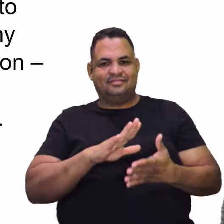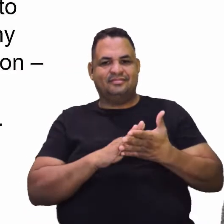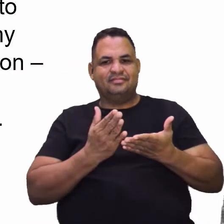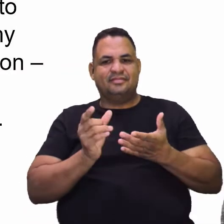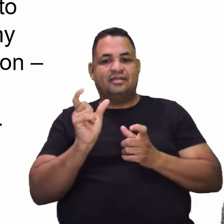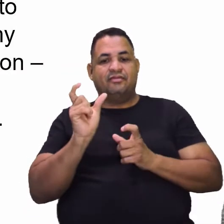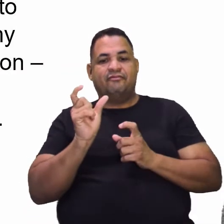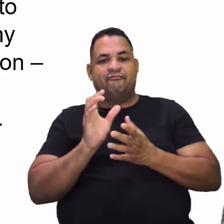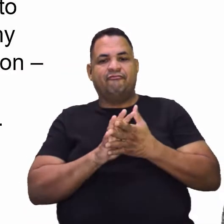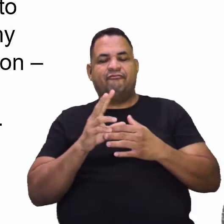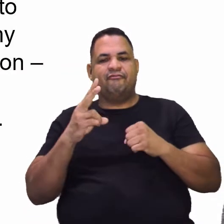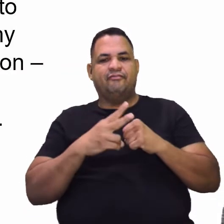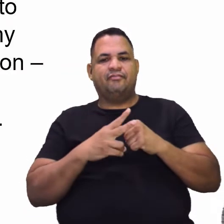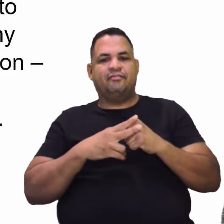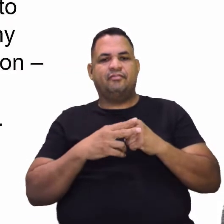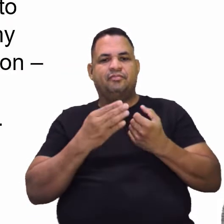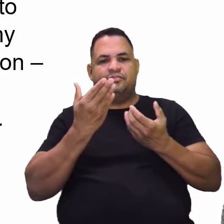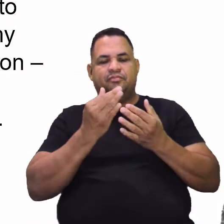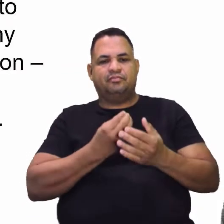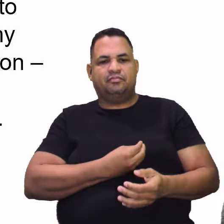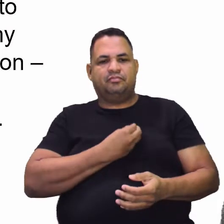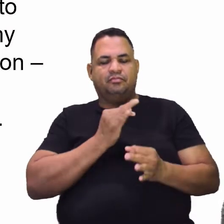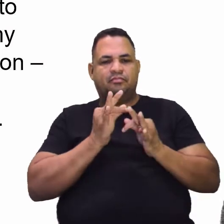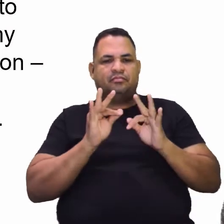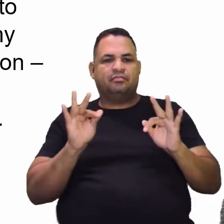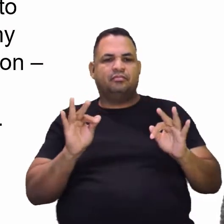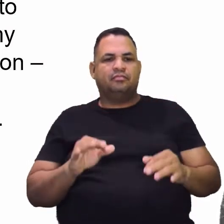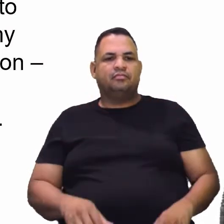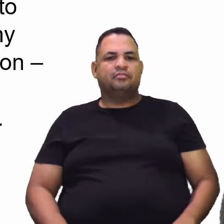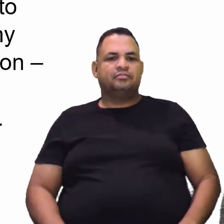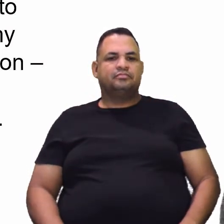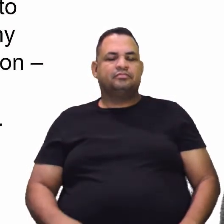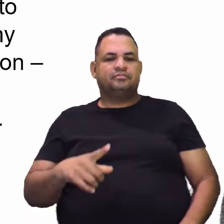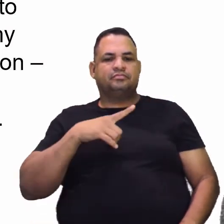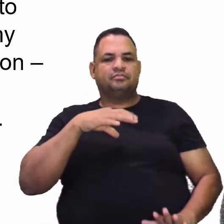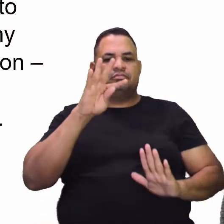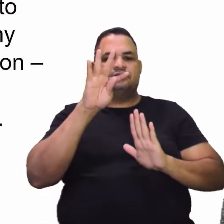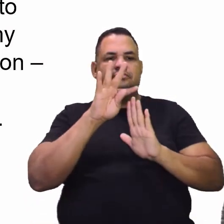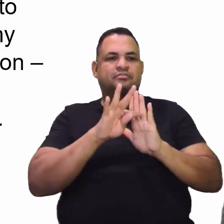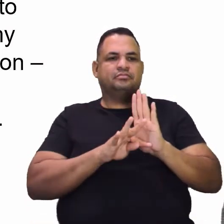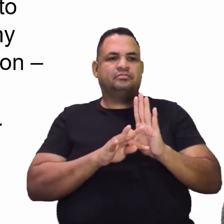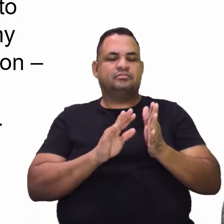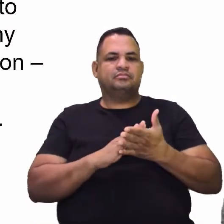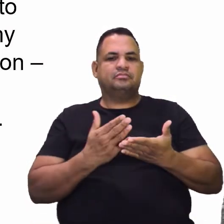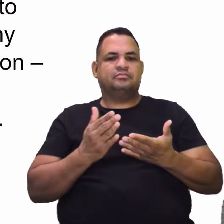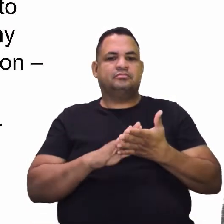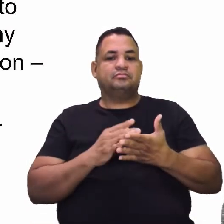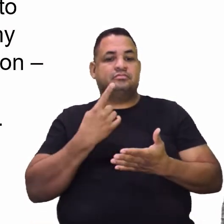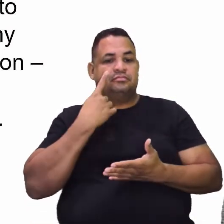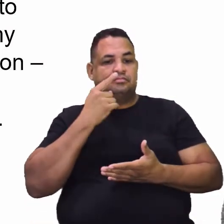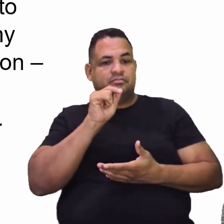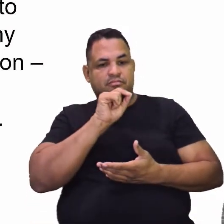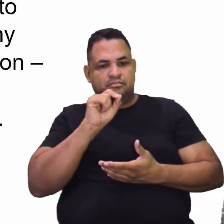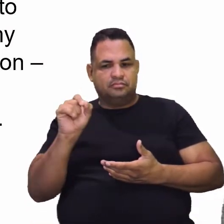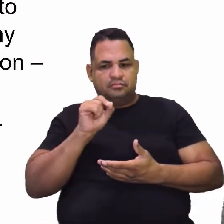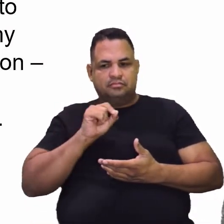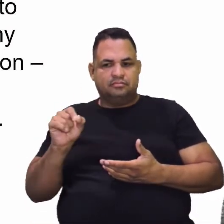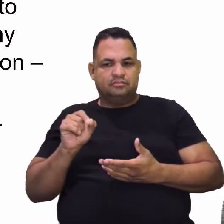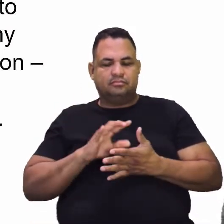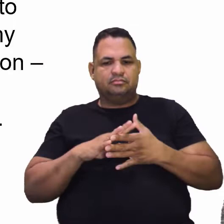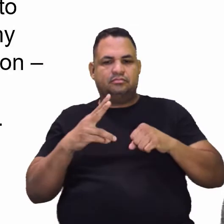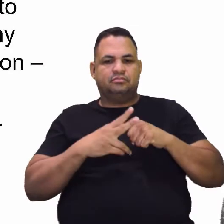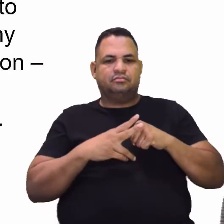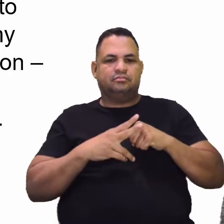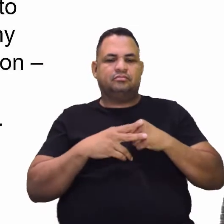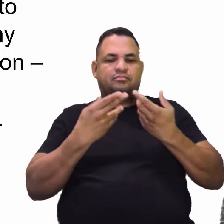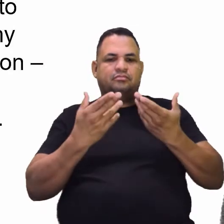as formas verbais no Simple Present. Temos esse texto aqui e você vai destacar, né, as formas verbais